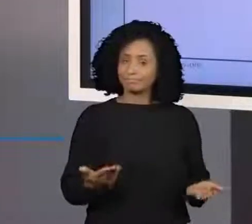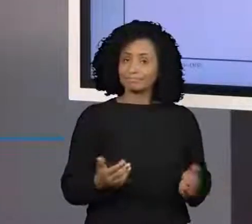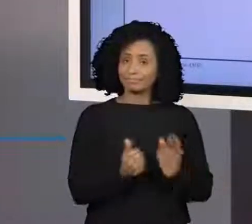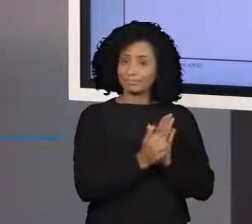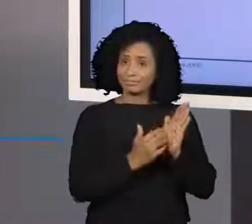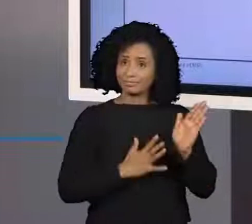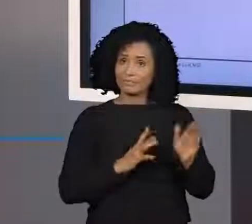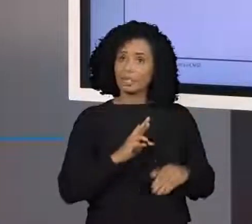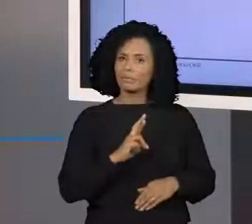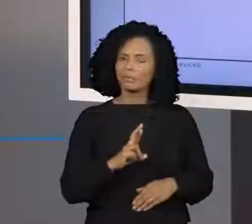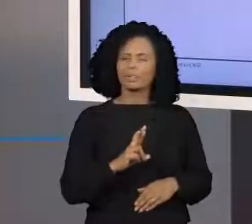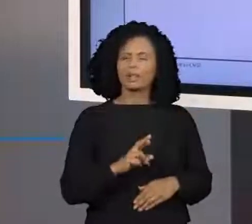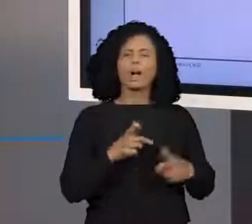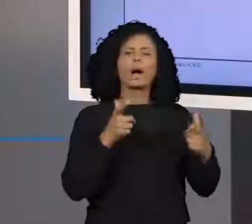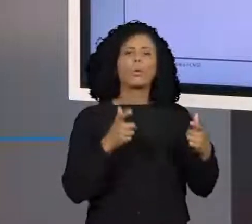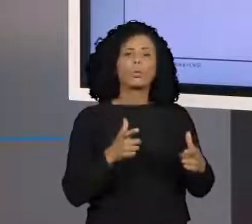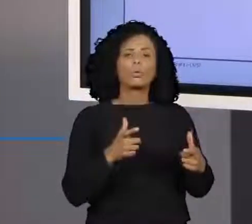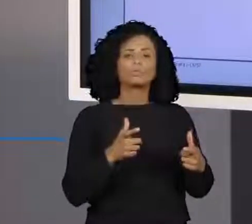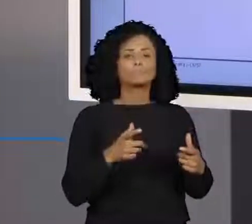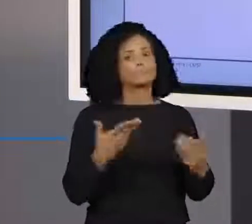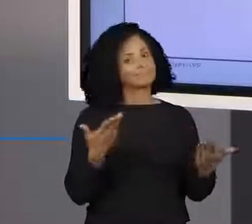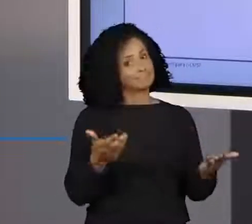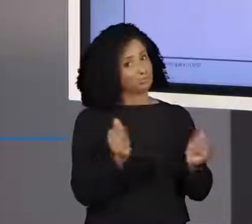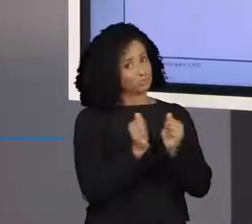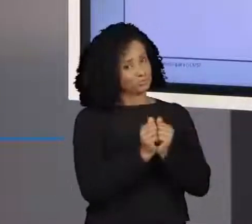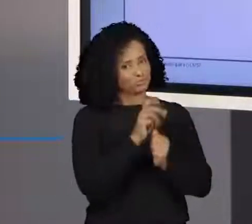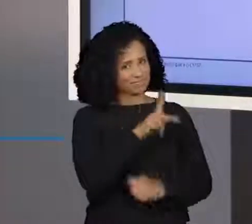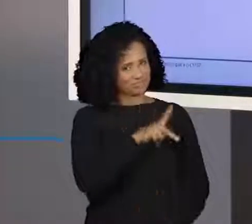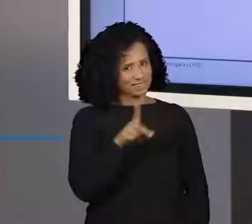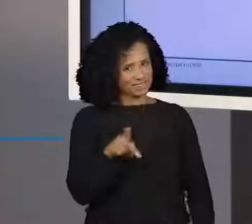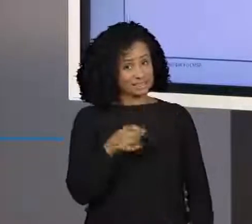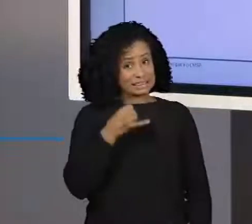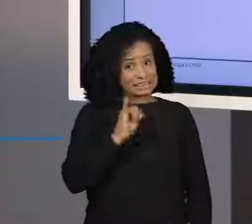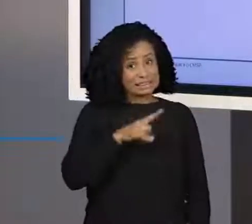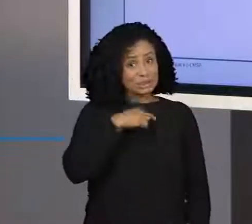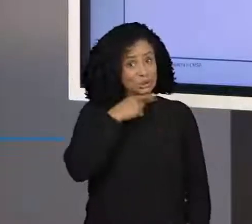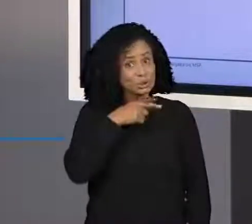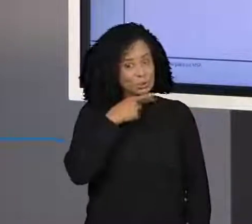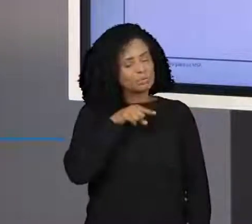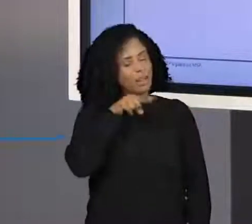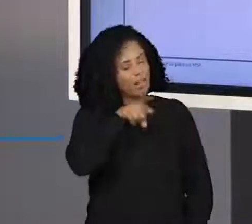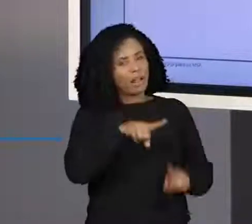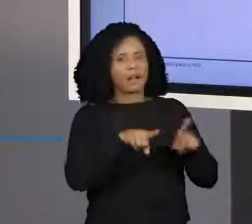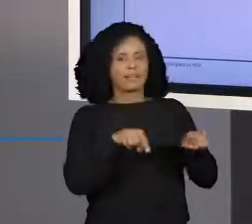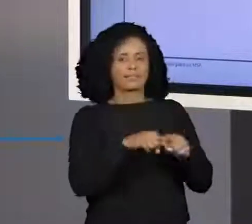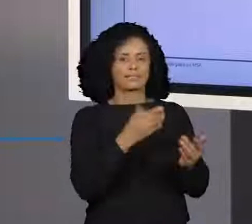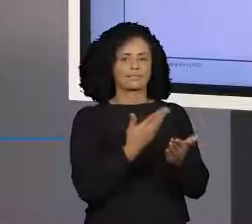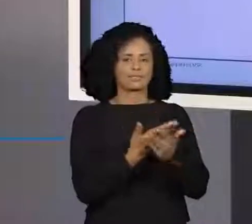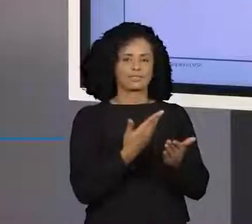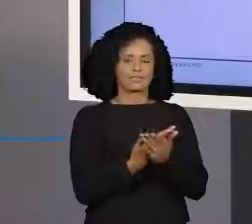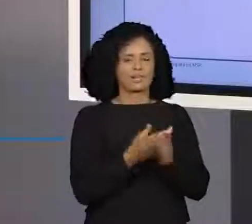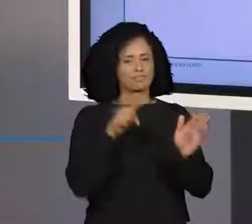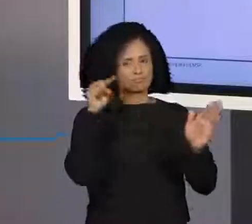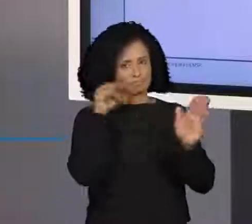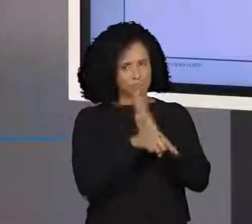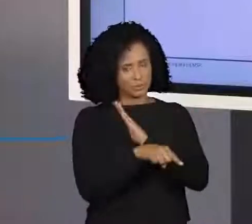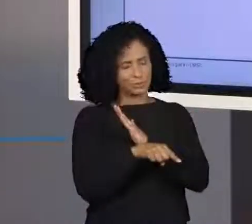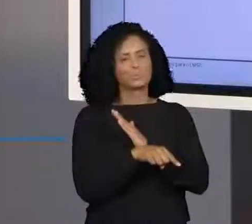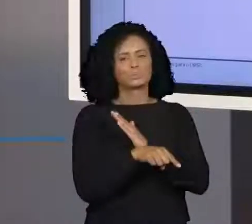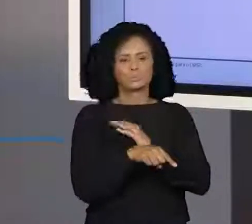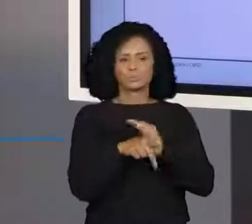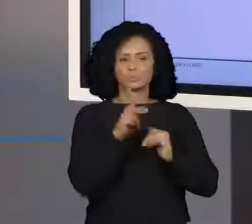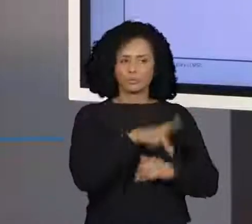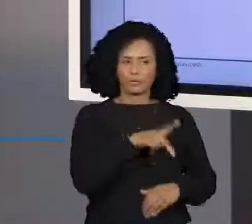aí junto com o seu professor. Então, tire as dúvidas aí na sala de aula ou fazer de casa. O importante é